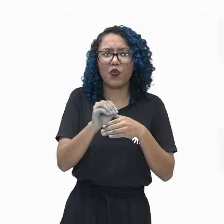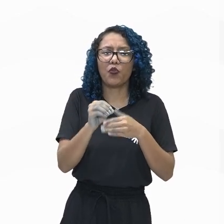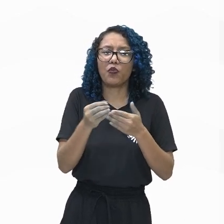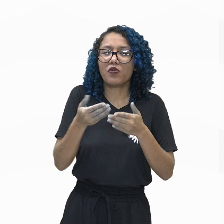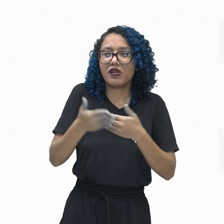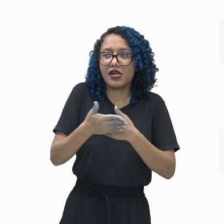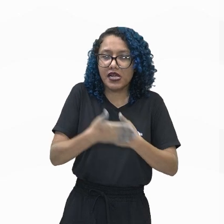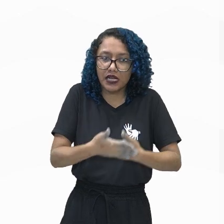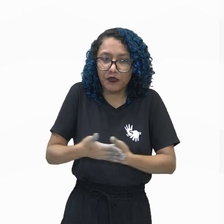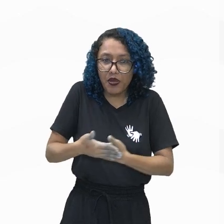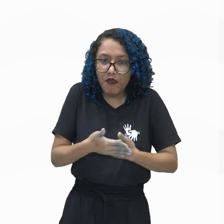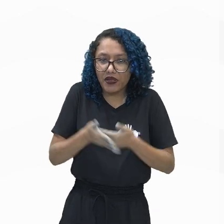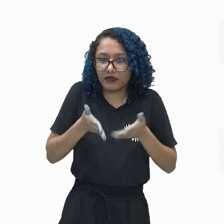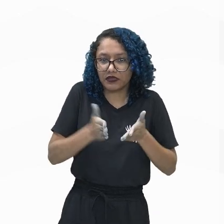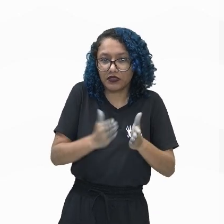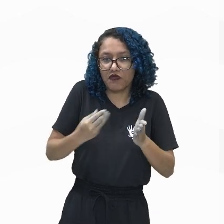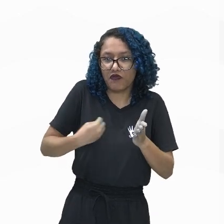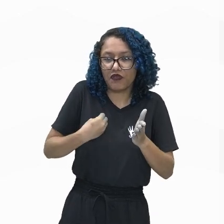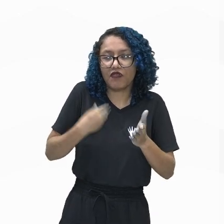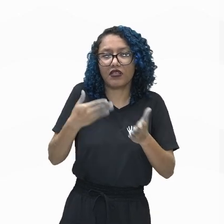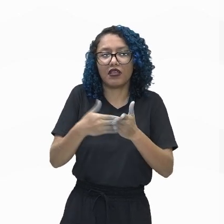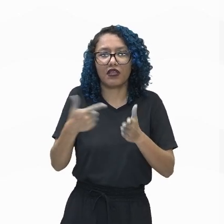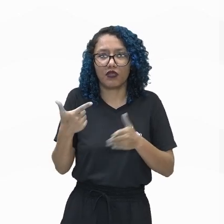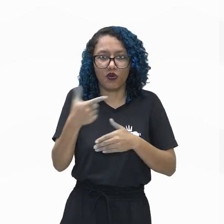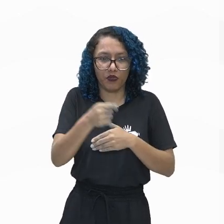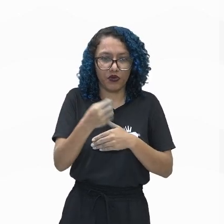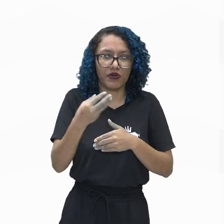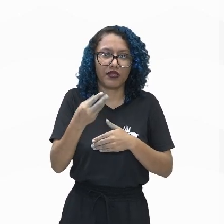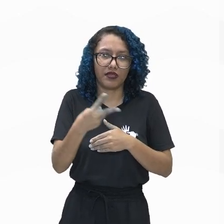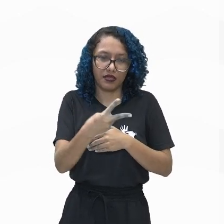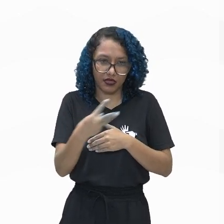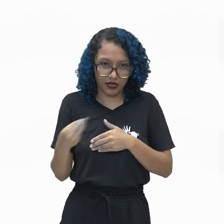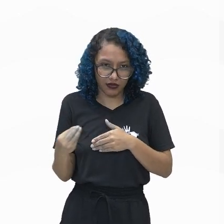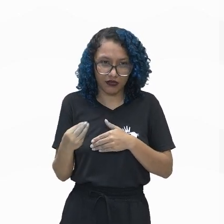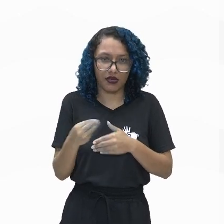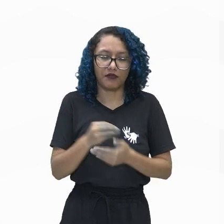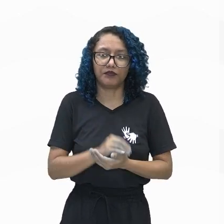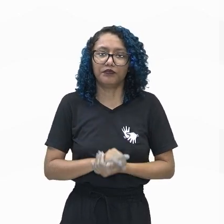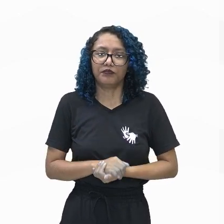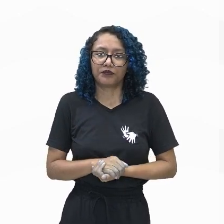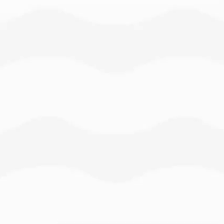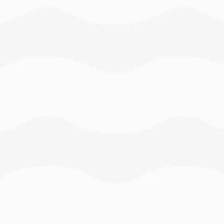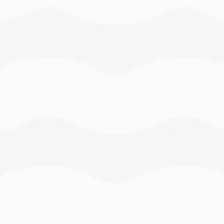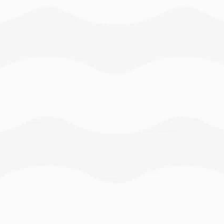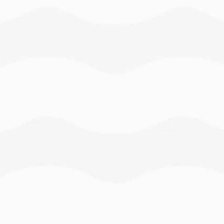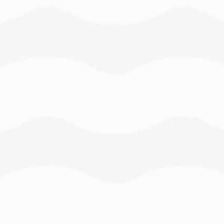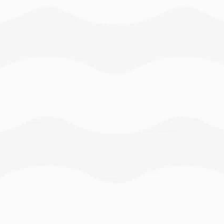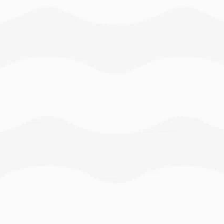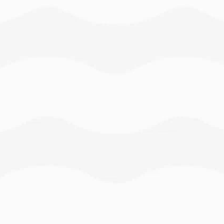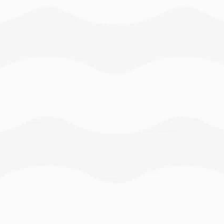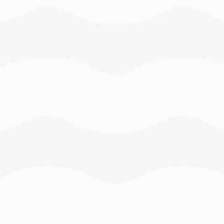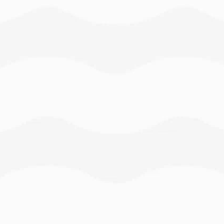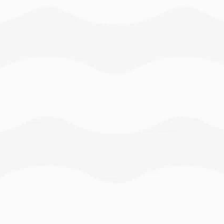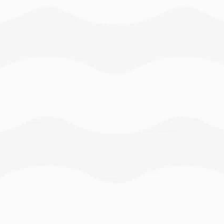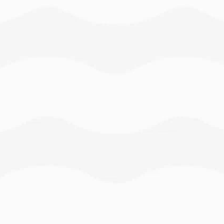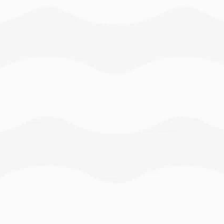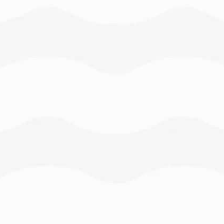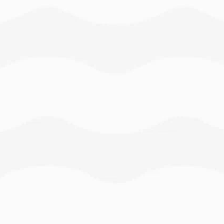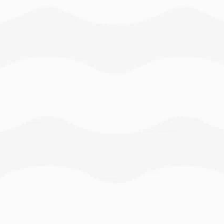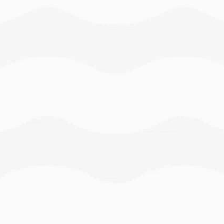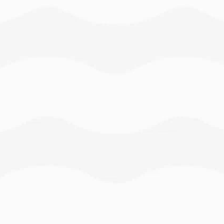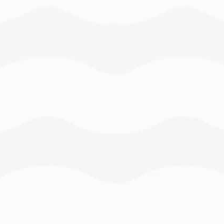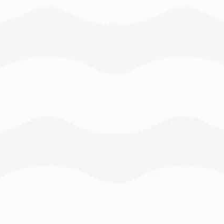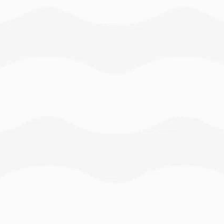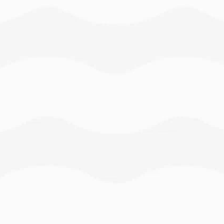vivos até 2030, eliminar mortes evitáveis de recém-nascidos e crianças menores de 5 anos,